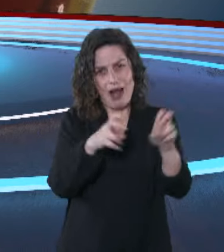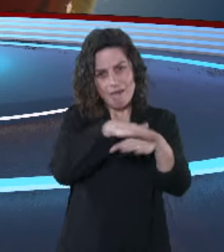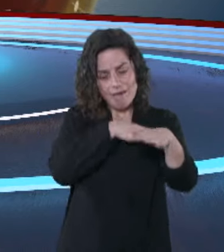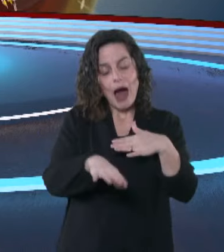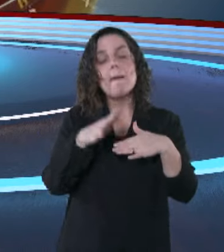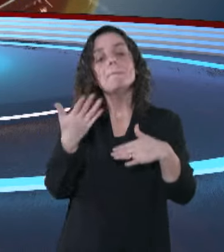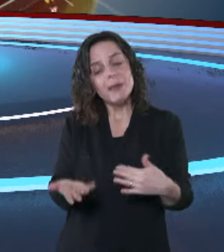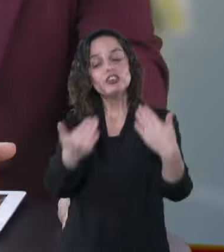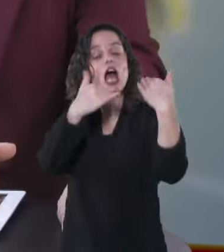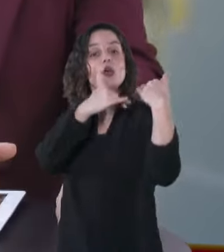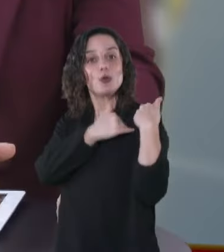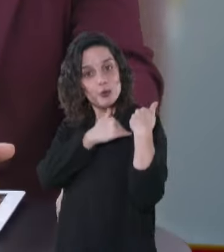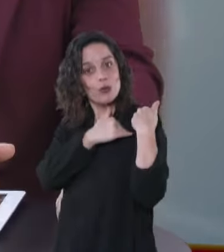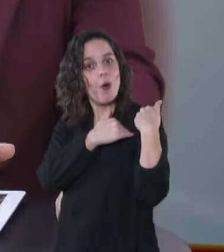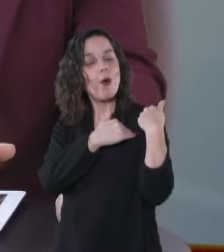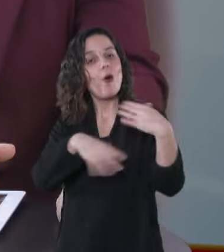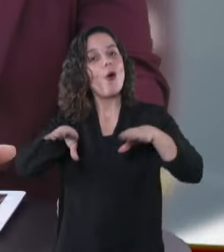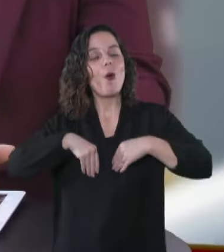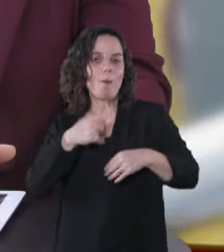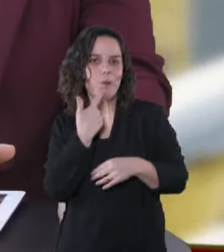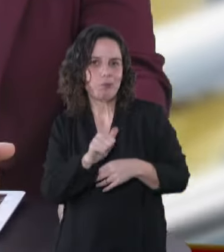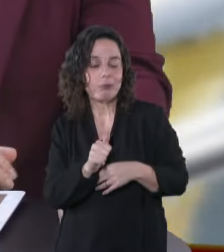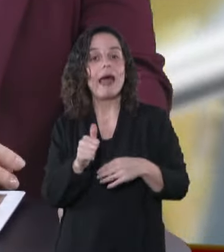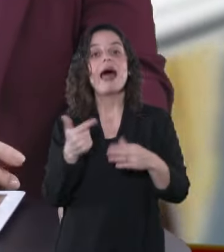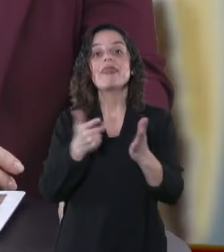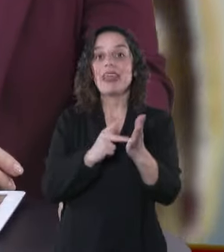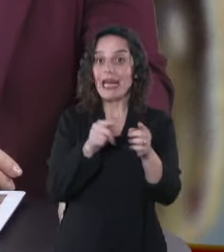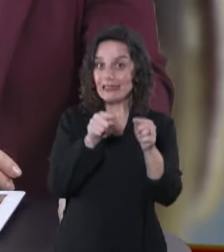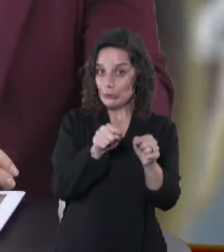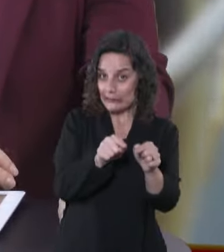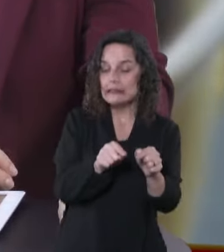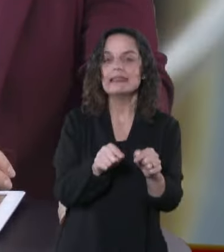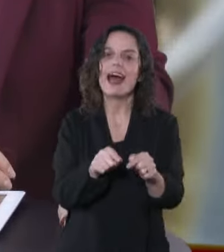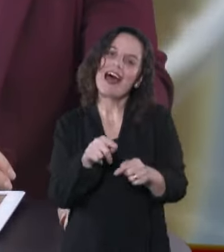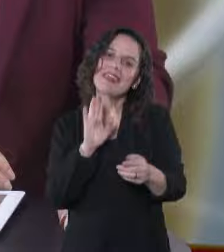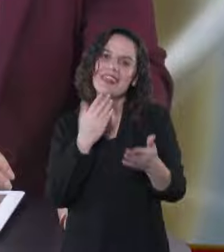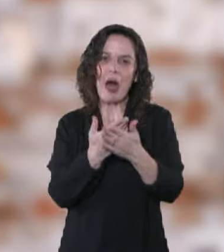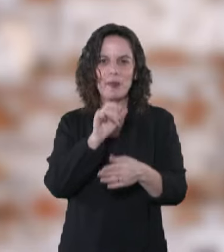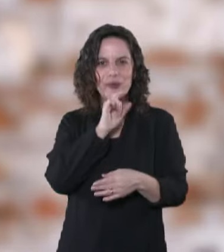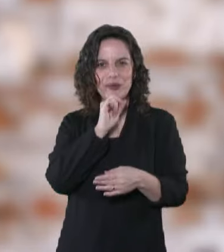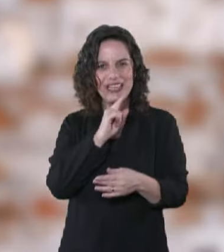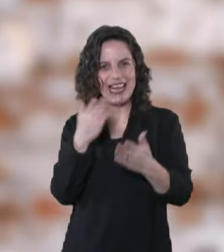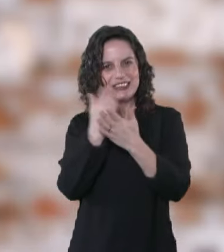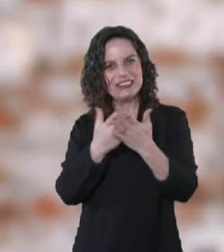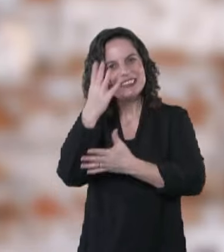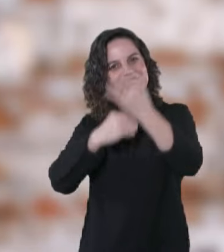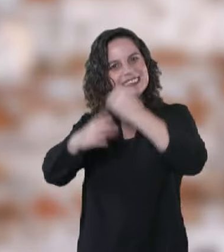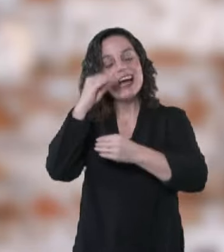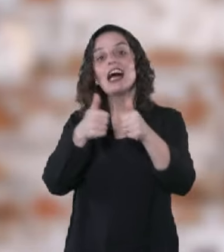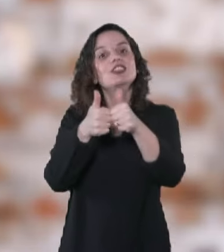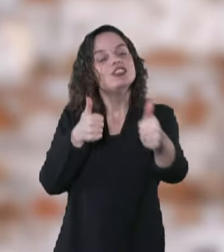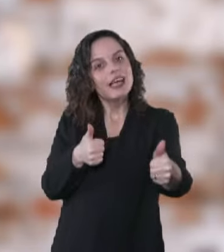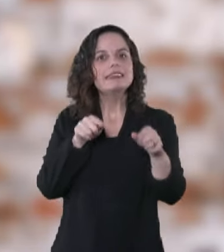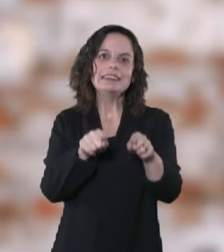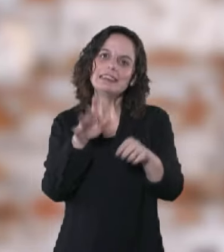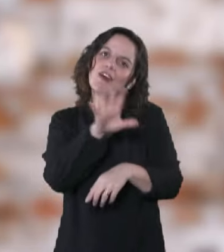essas responsabilidades. E por isso, a esses técnicos de contabilidade, muitas vezes, esta oportunidade de estudar à distância, se calhar é a